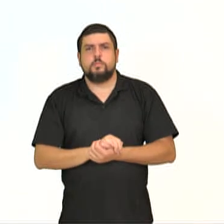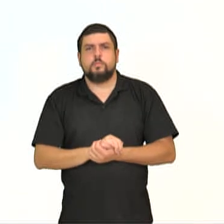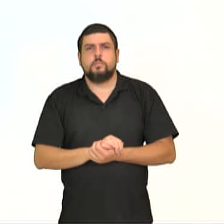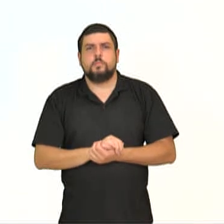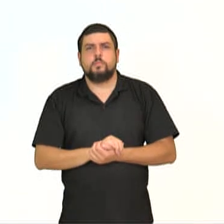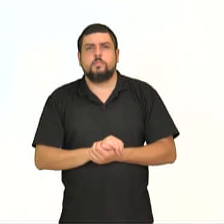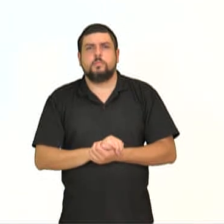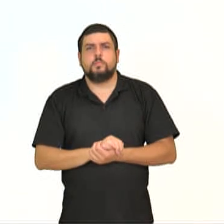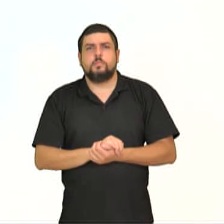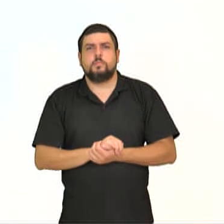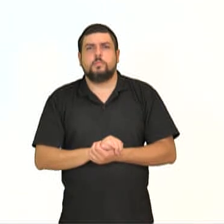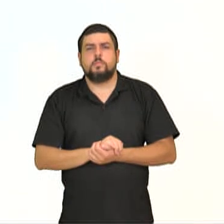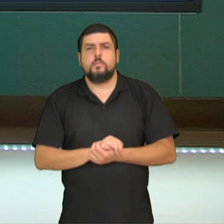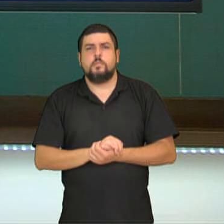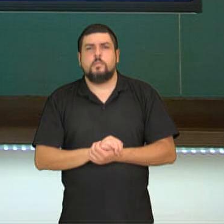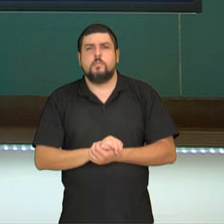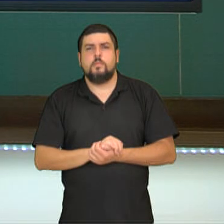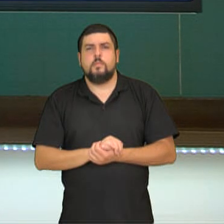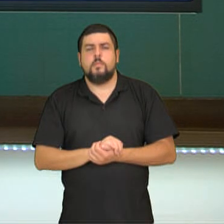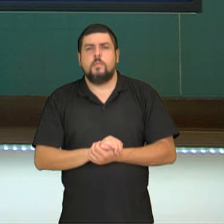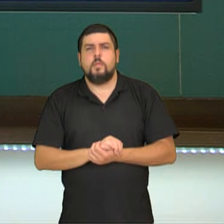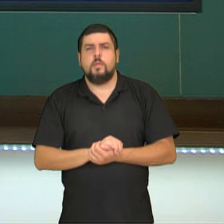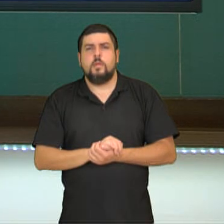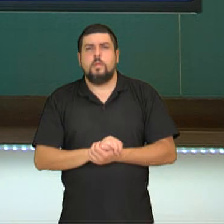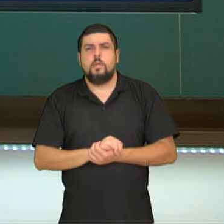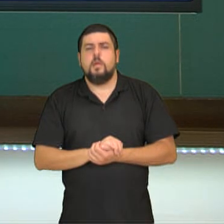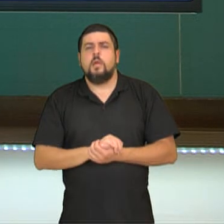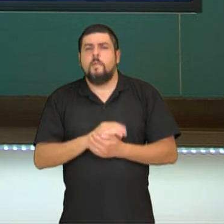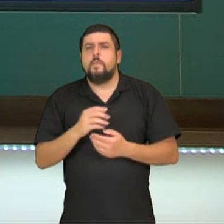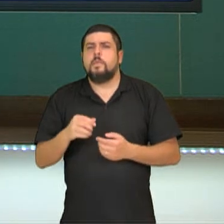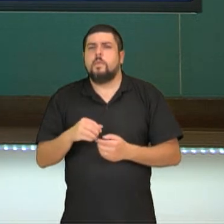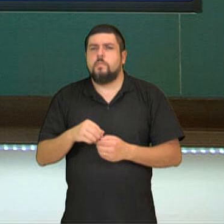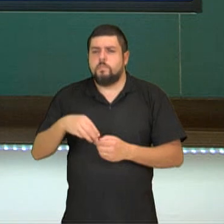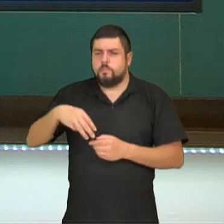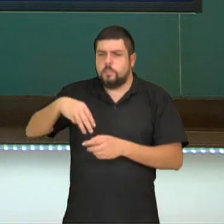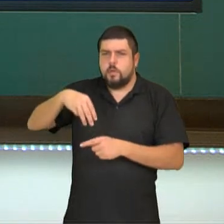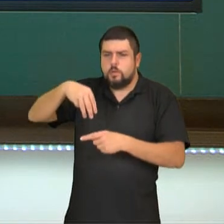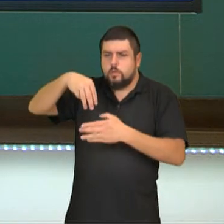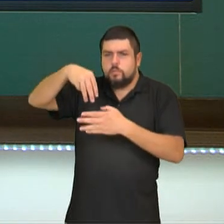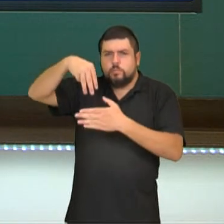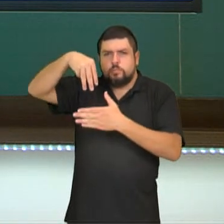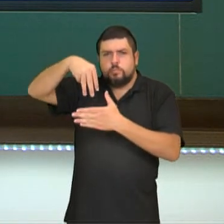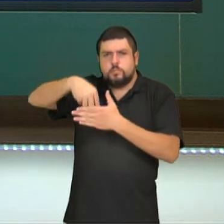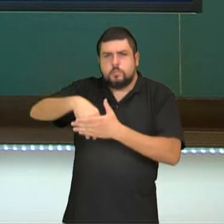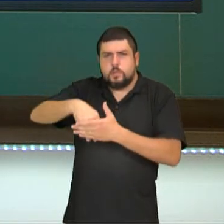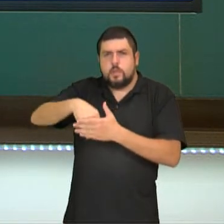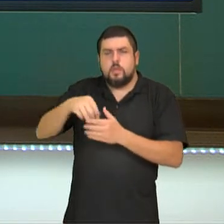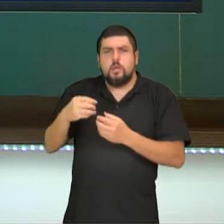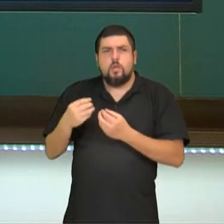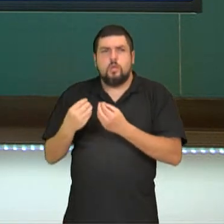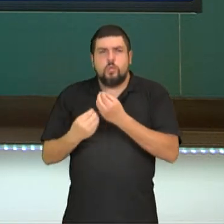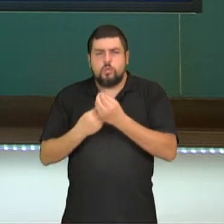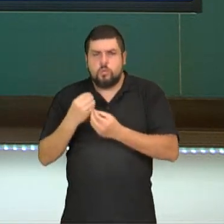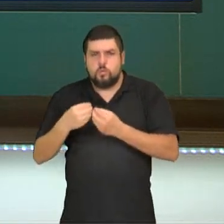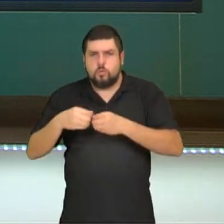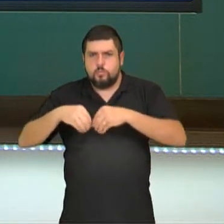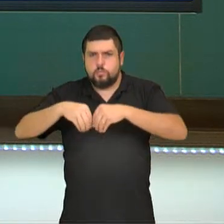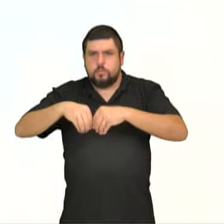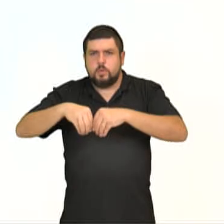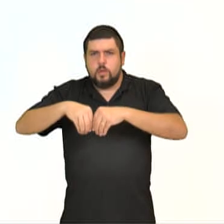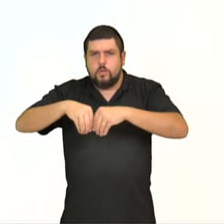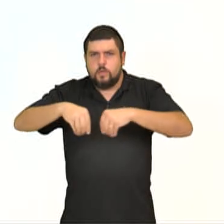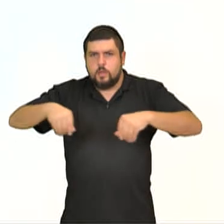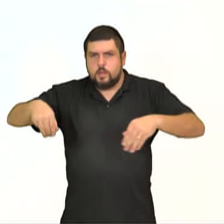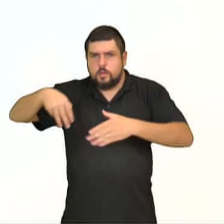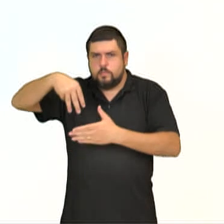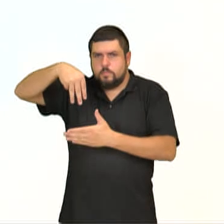Já o aterramento elétrico é algo muito importante para você entender a eletrização por indução elétrica, tá? O